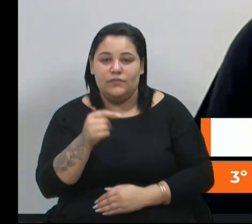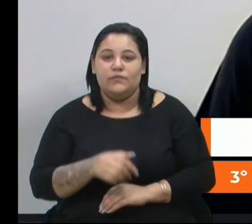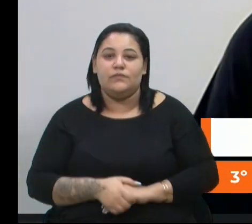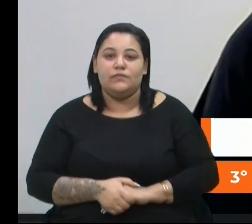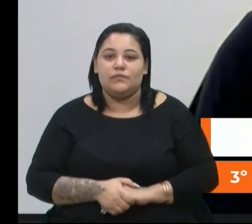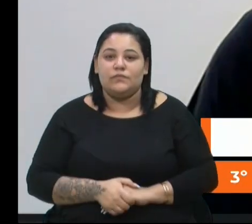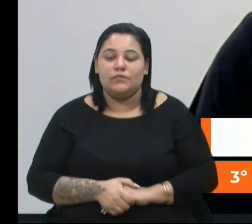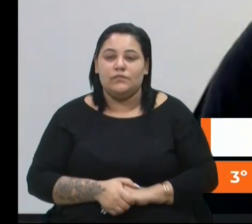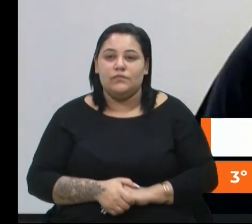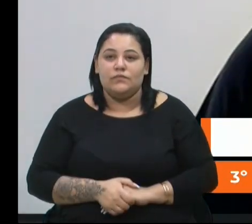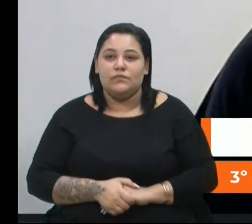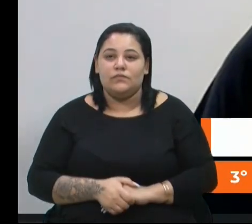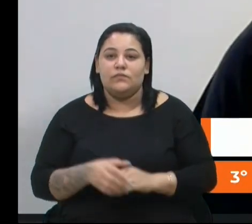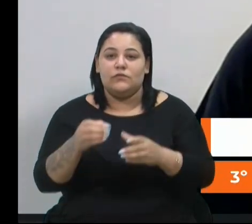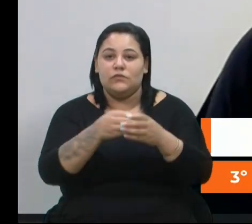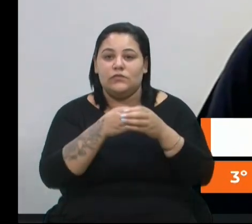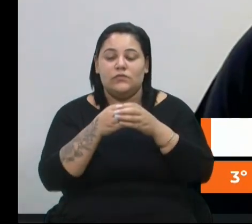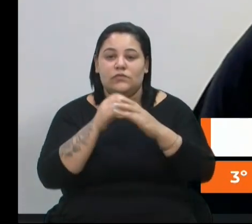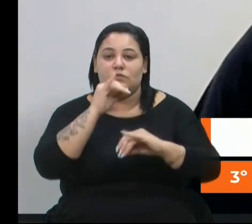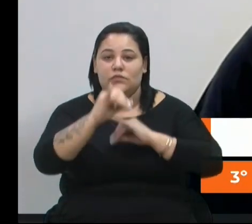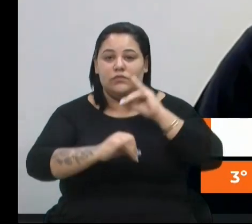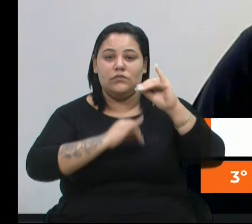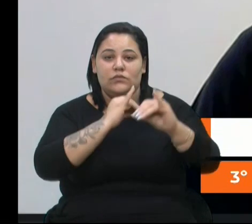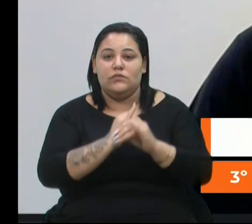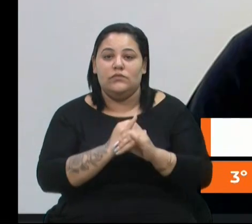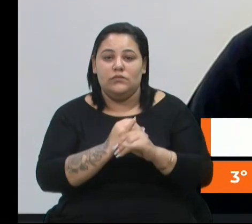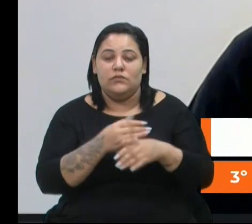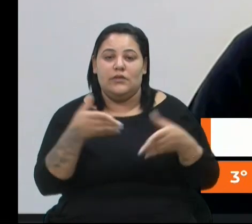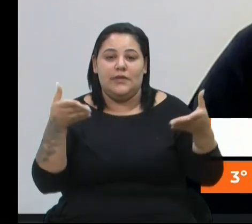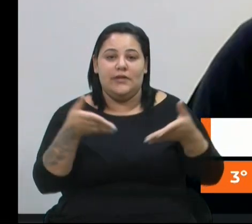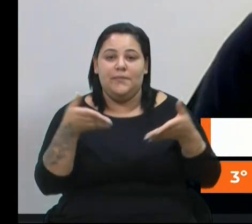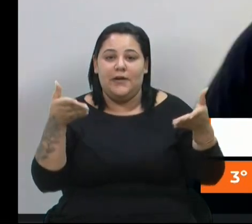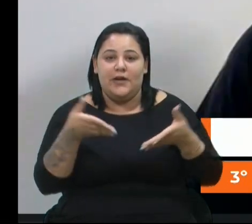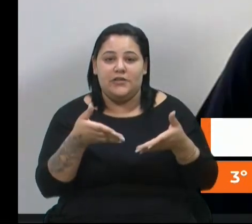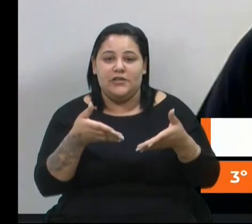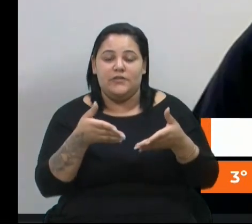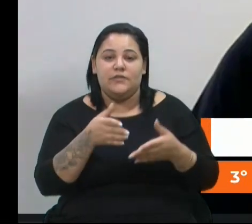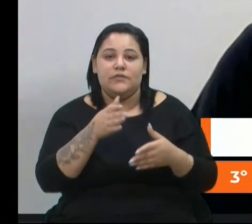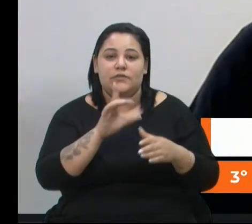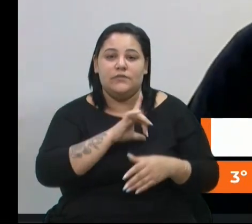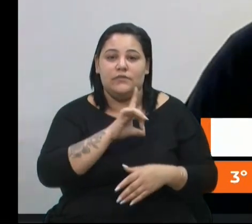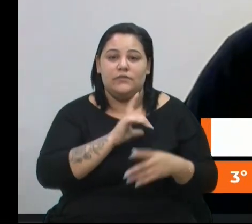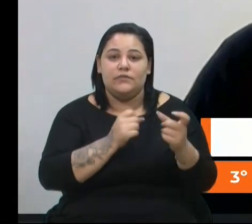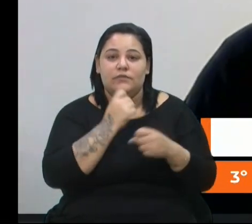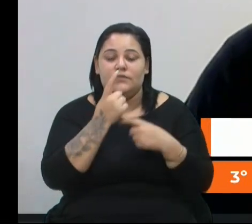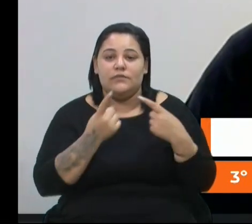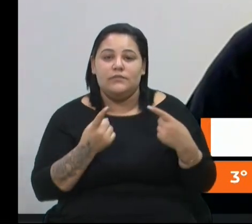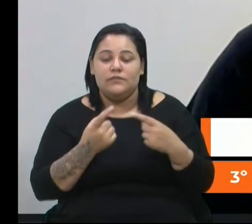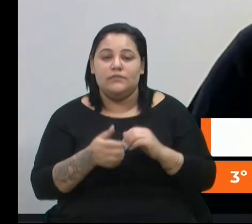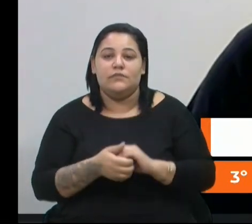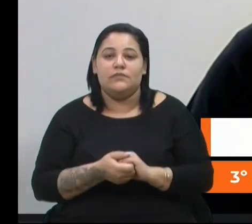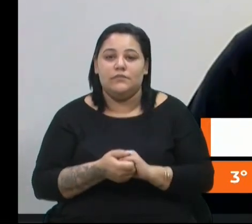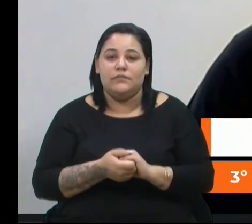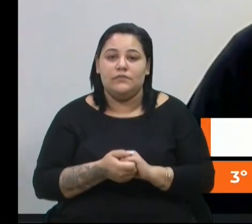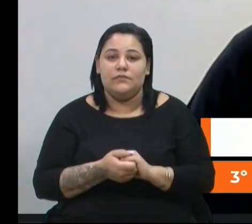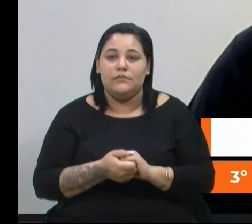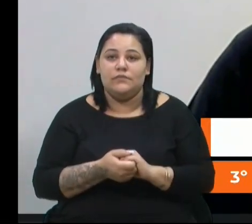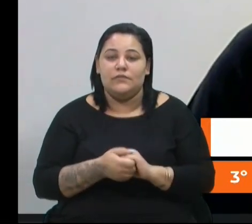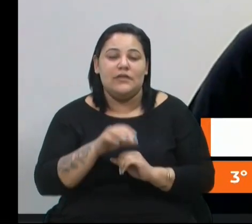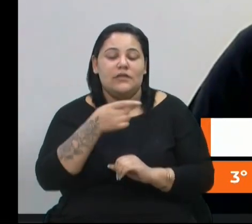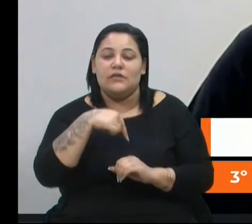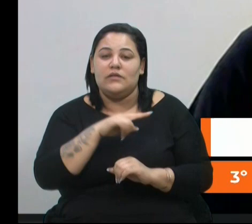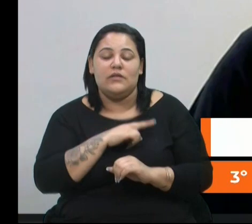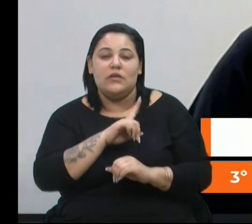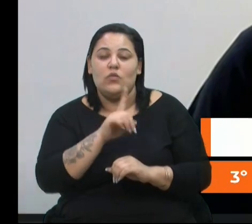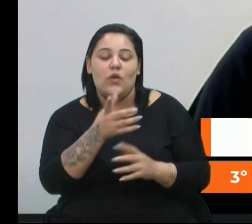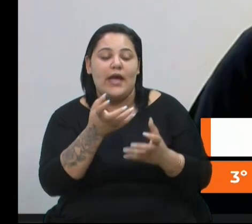Então, grupos online, hoje já tem alguns. Ah, Chico, mas olha, eu não quero pagar ou eu não